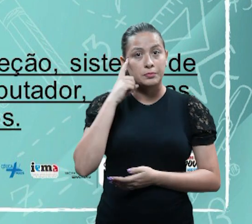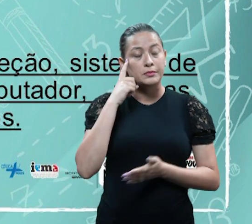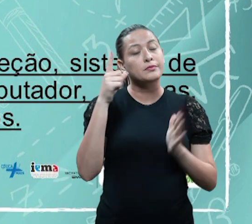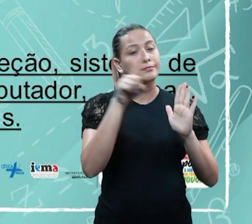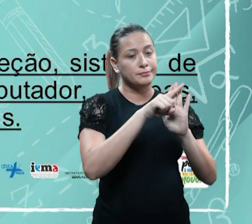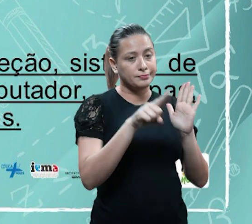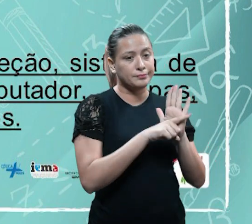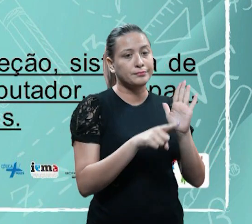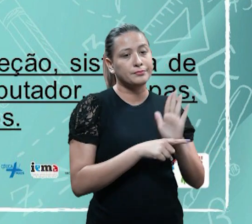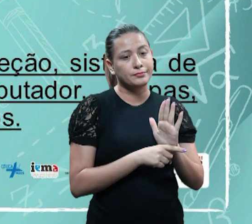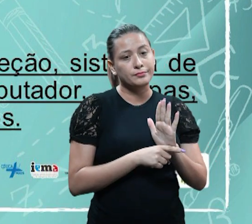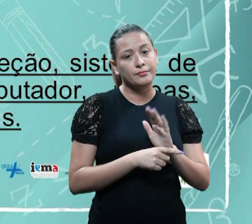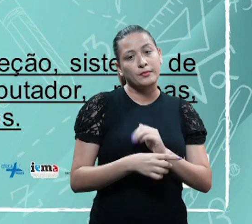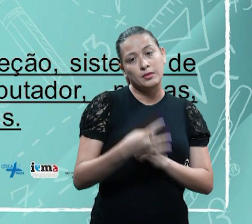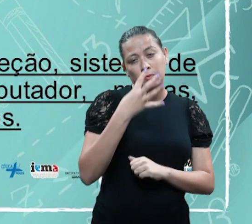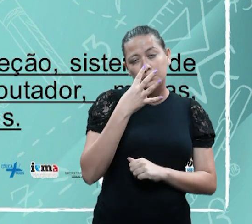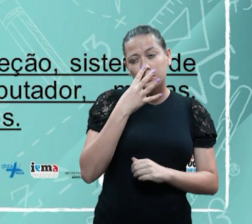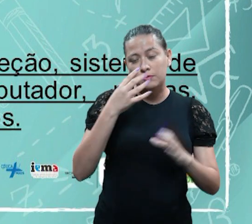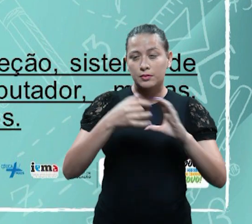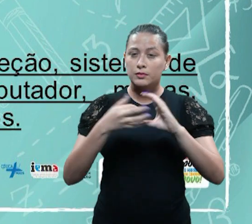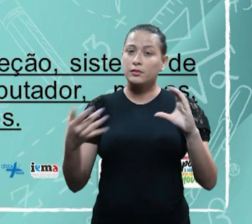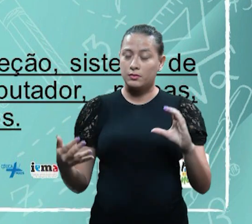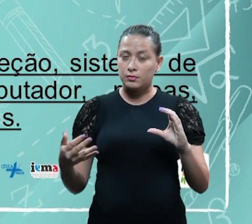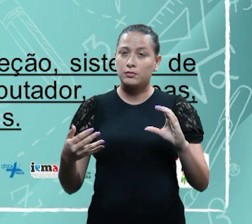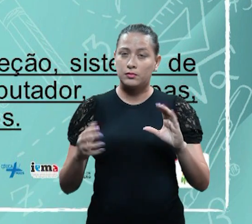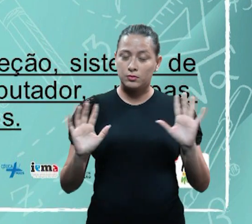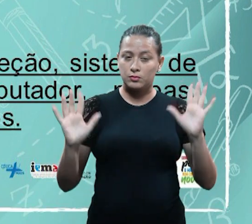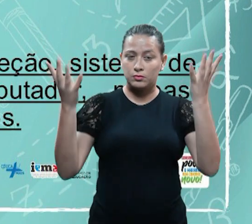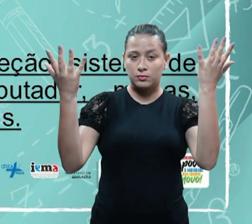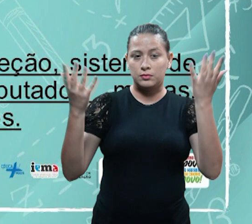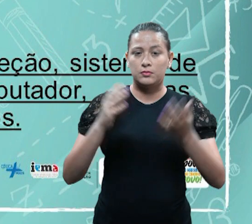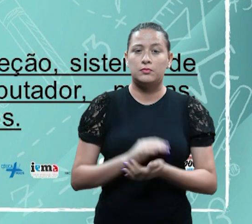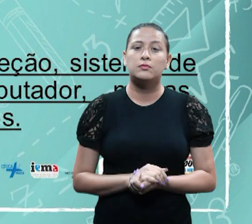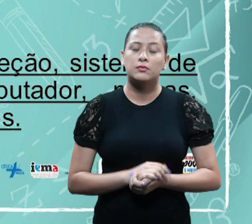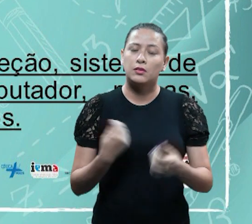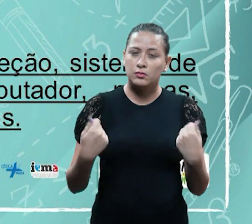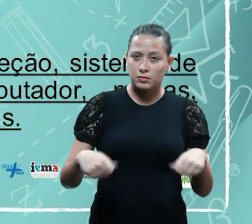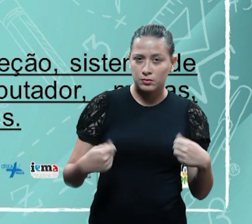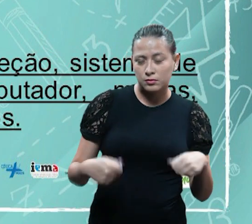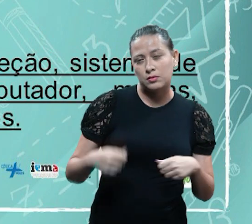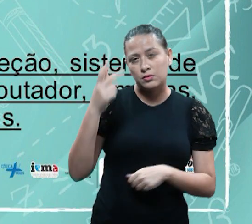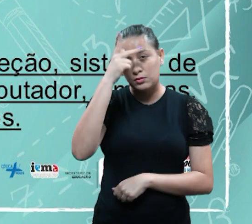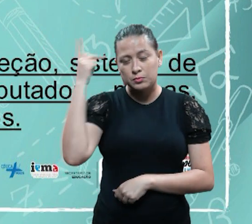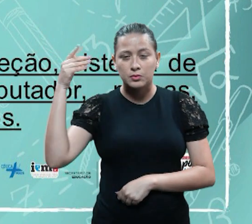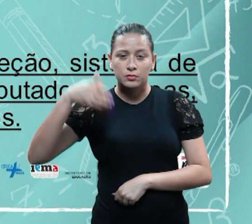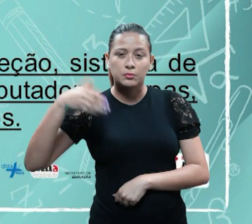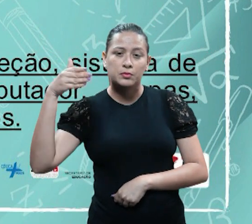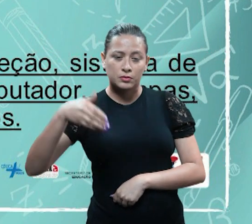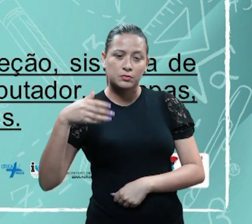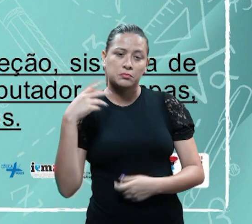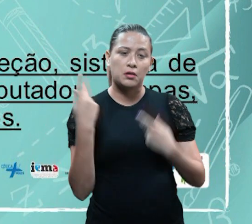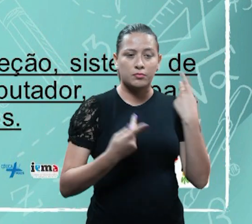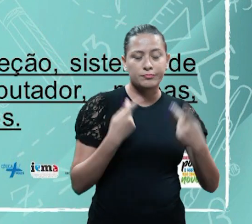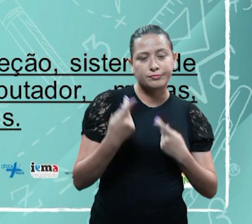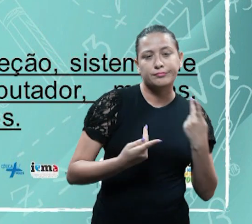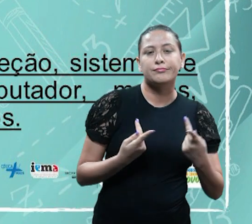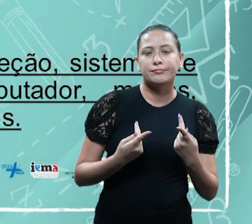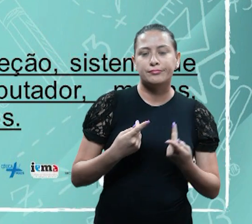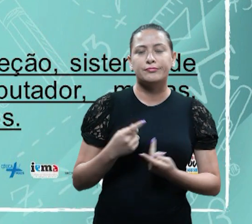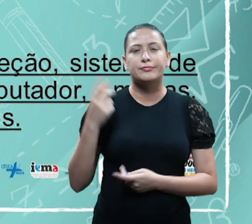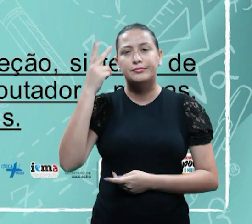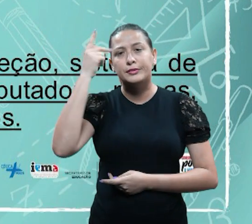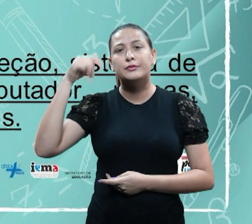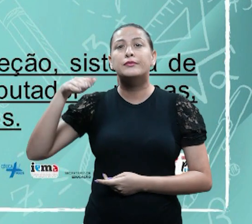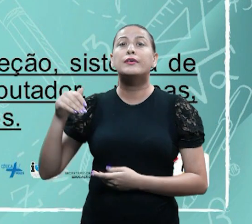é identificar e analisar as características do evento e as necessidades dos participantes e oradores, né? Quem